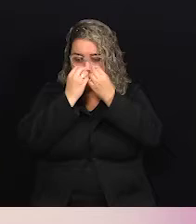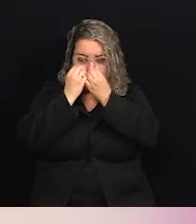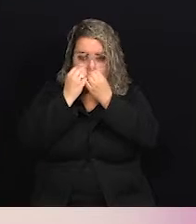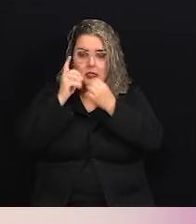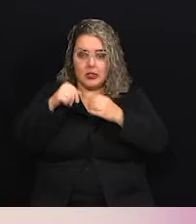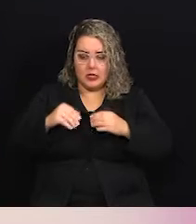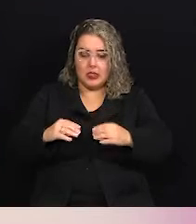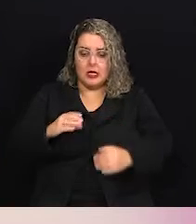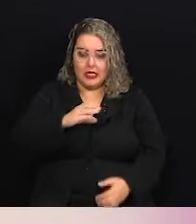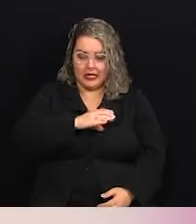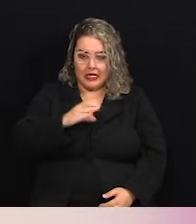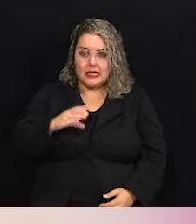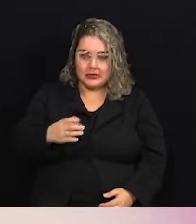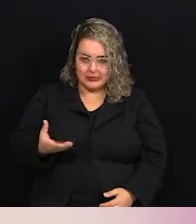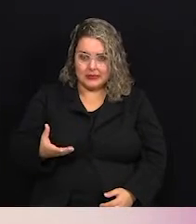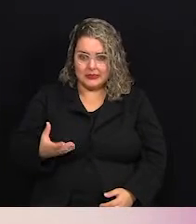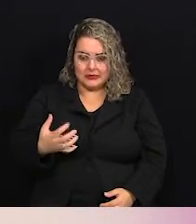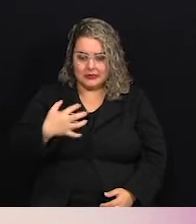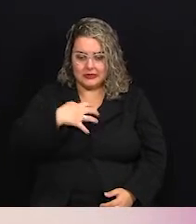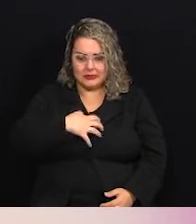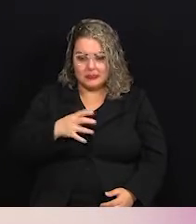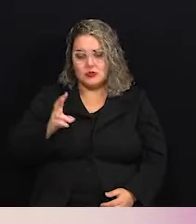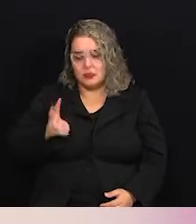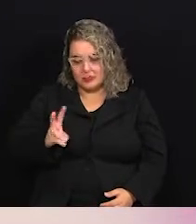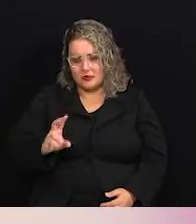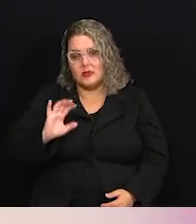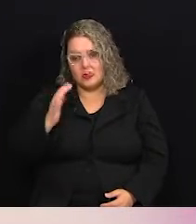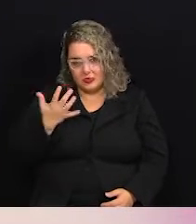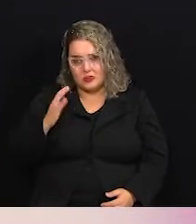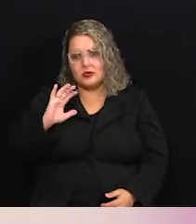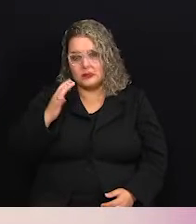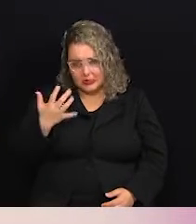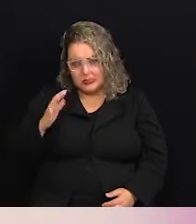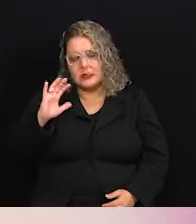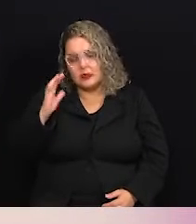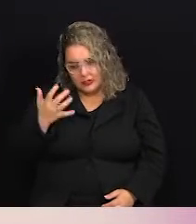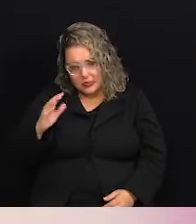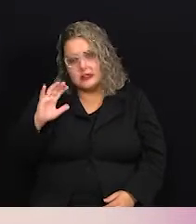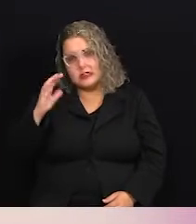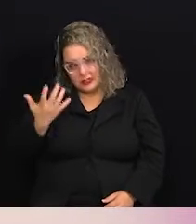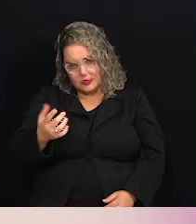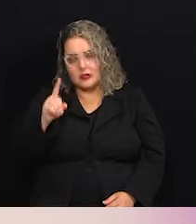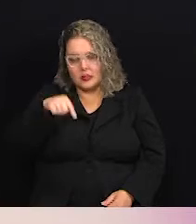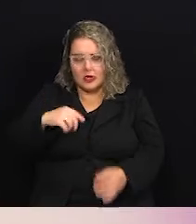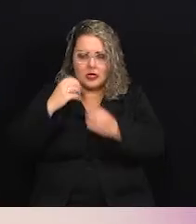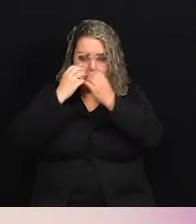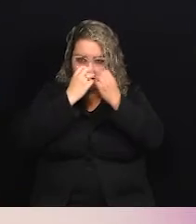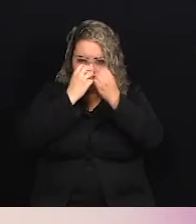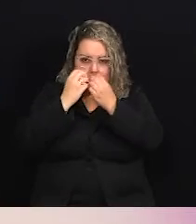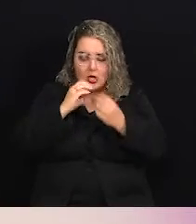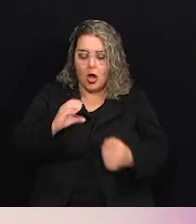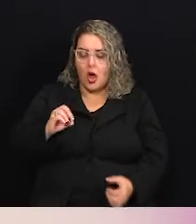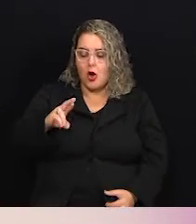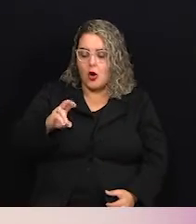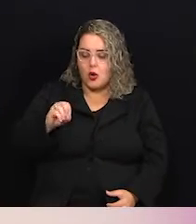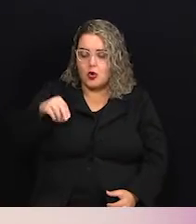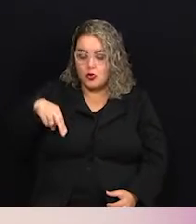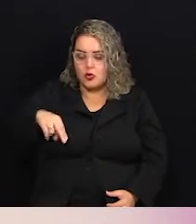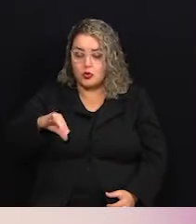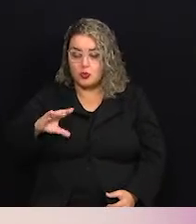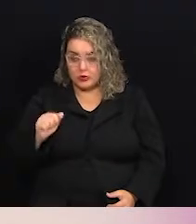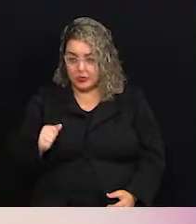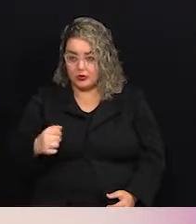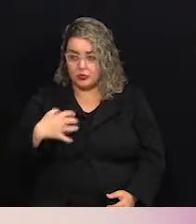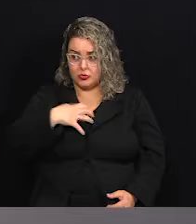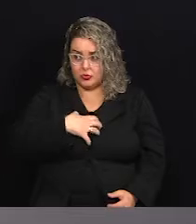clínico, então é os sintomas que tem com muita frequência, recorrência, o que caracteriza a rinite crônica. Os